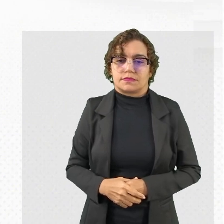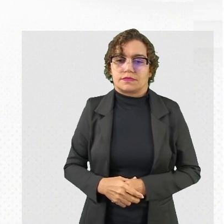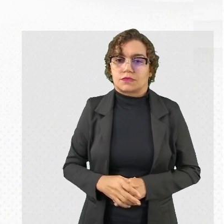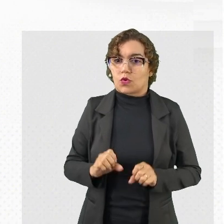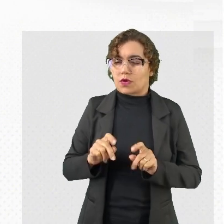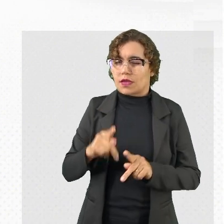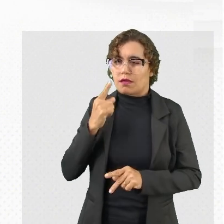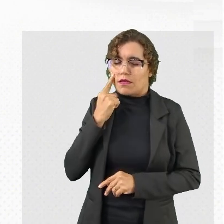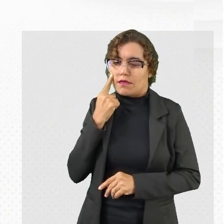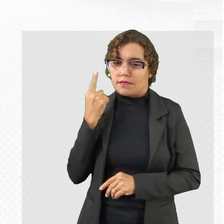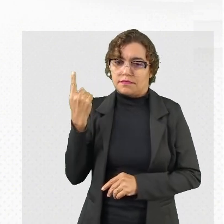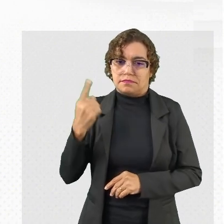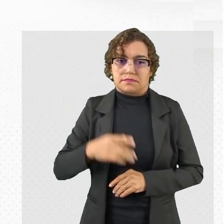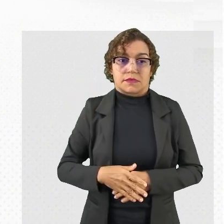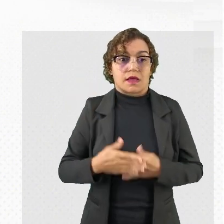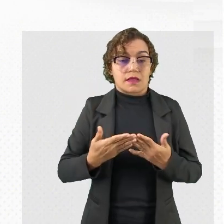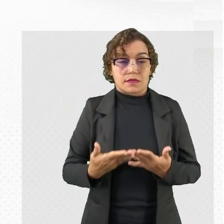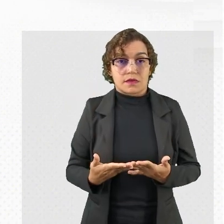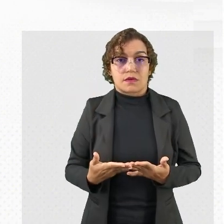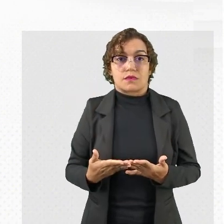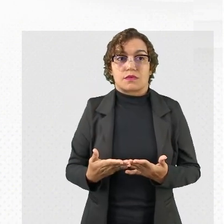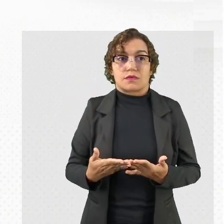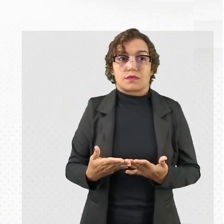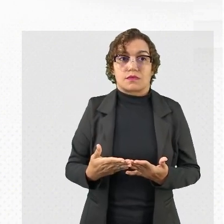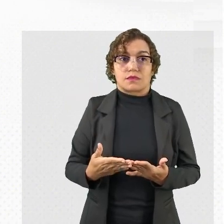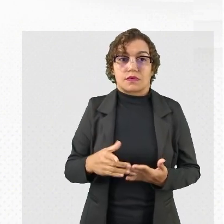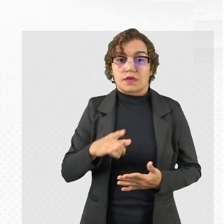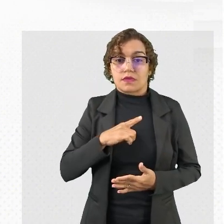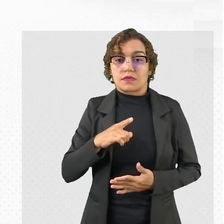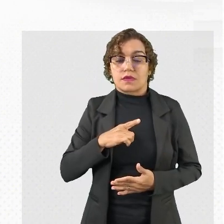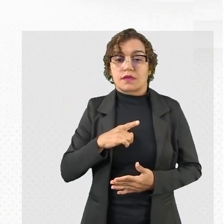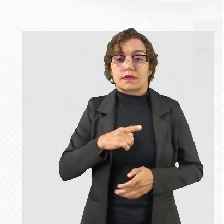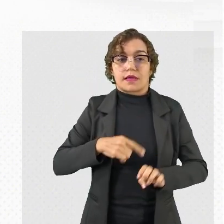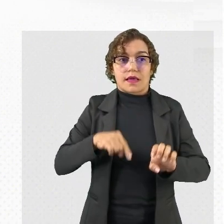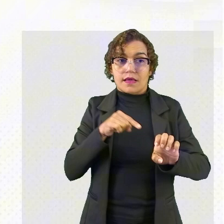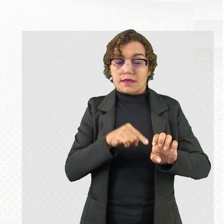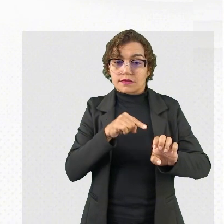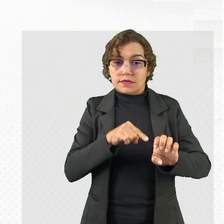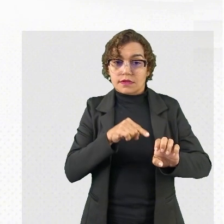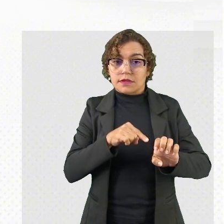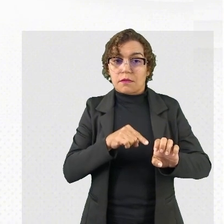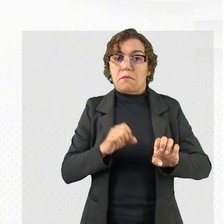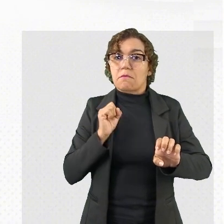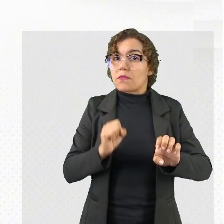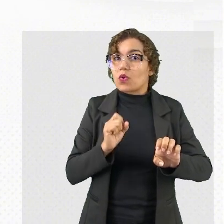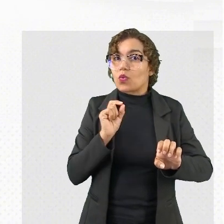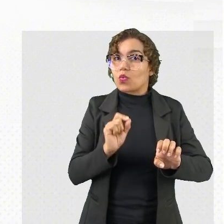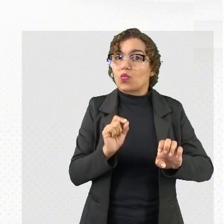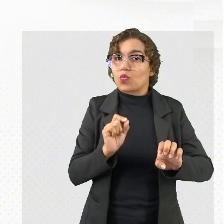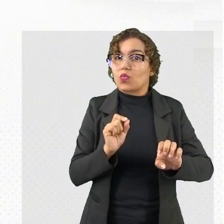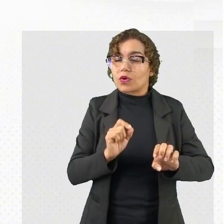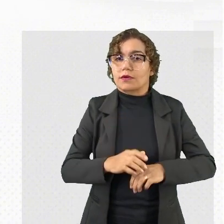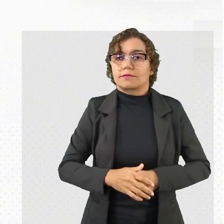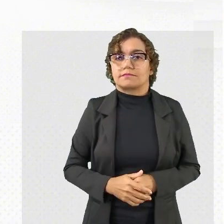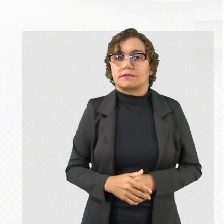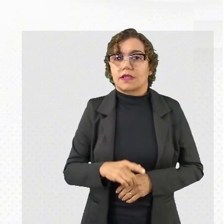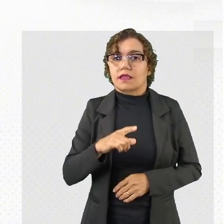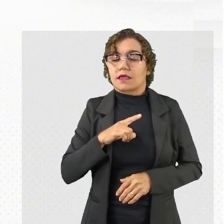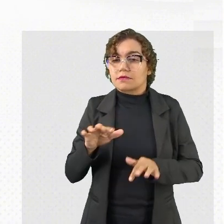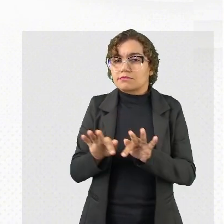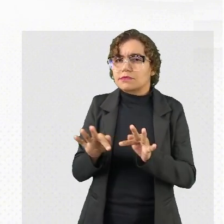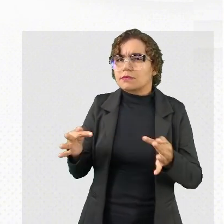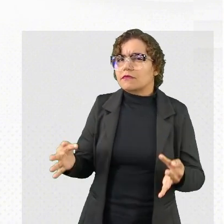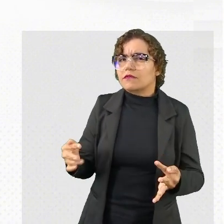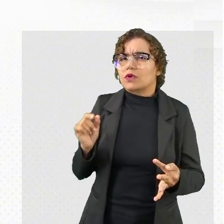Pronto. Uma escala é sempre 1 para alguma coisa. É verdade. Então, o que a gente pode fazer é o quê? Uma simplificação. Posso simplificar aqui,